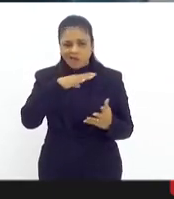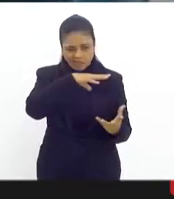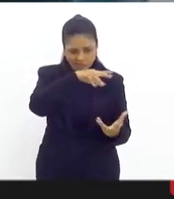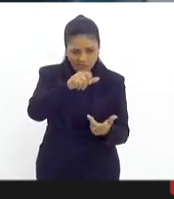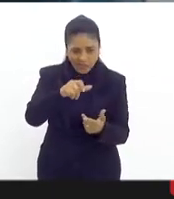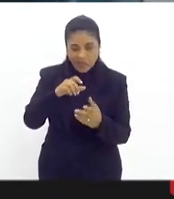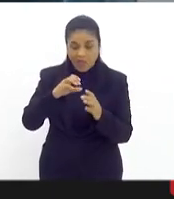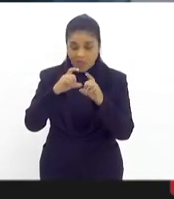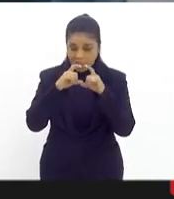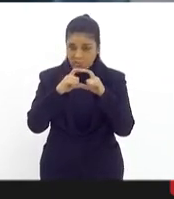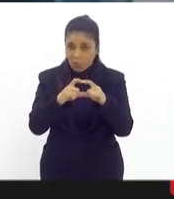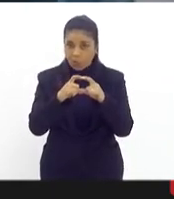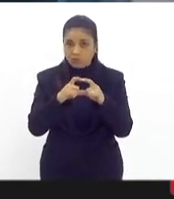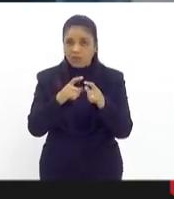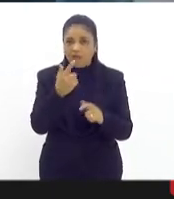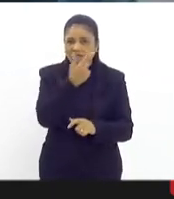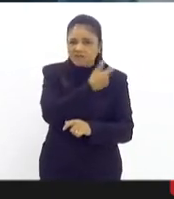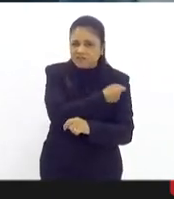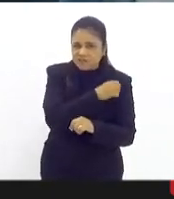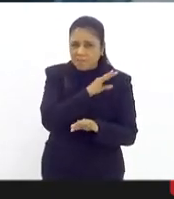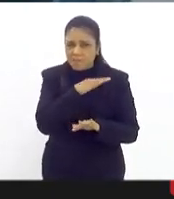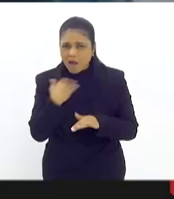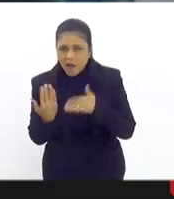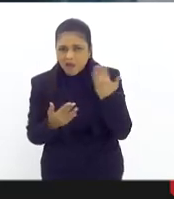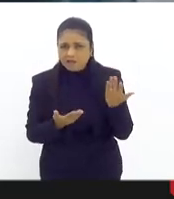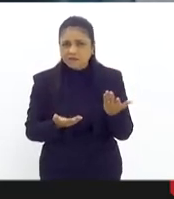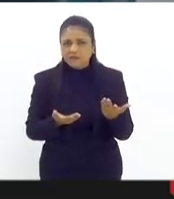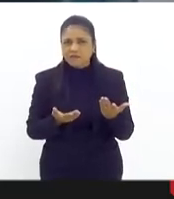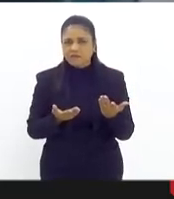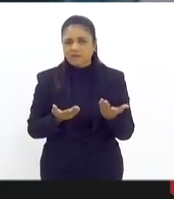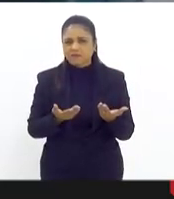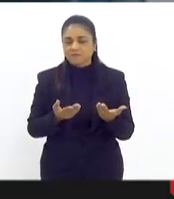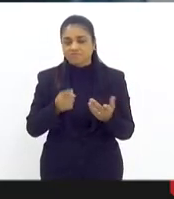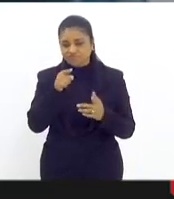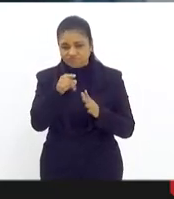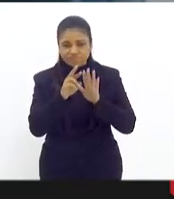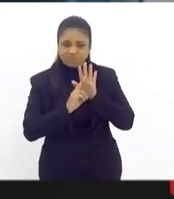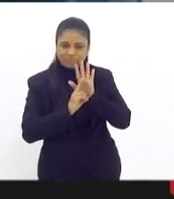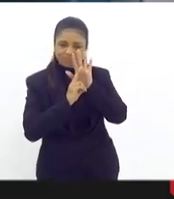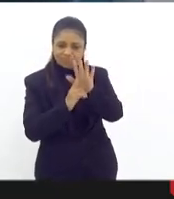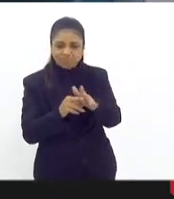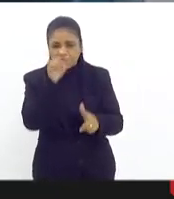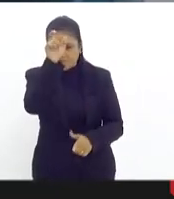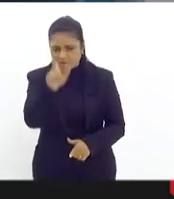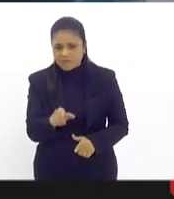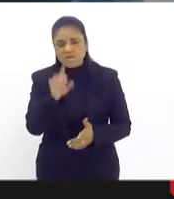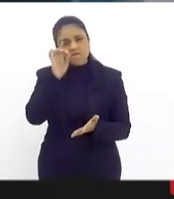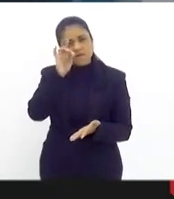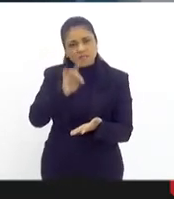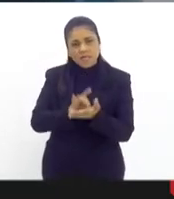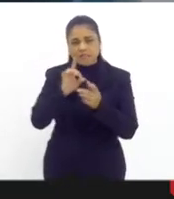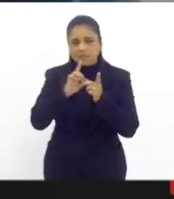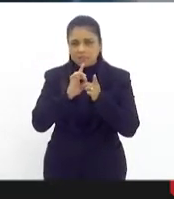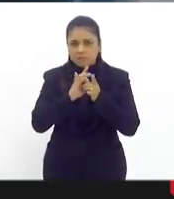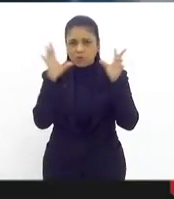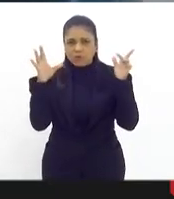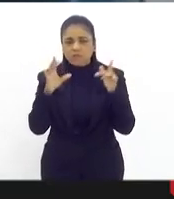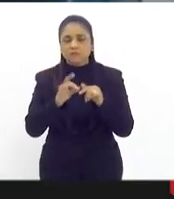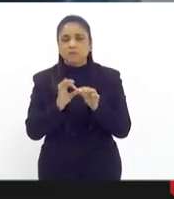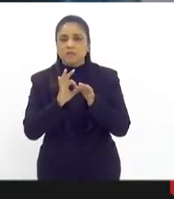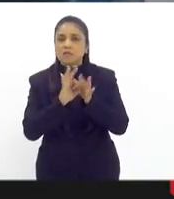que a vacina mata? Não. Você está na linha de frente da verdade, da democracia e da